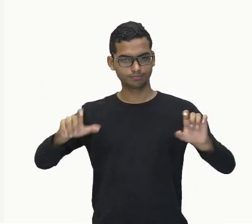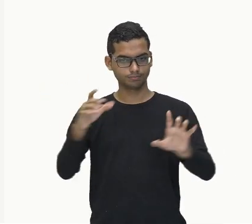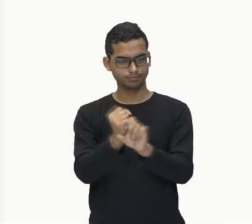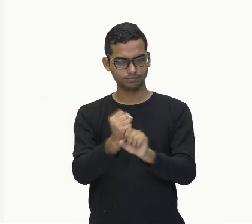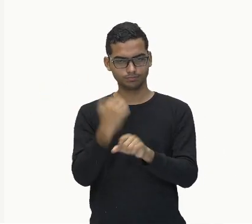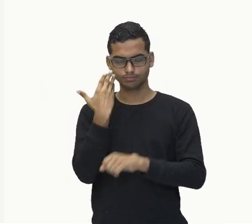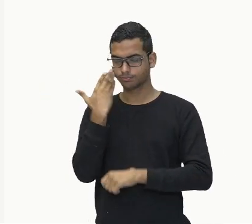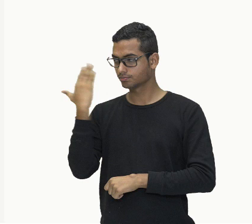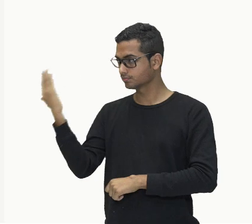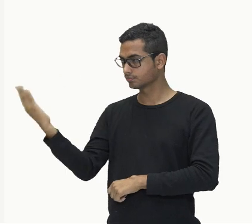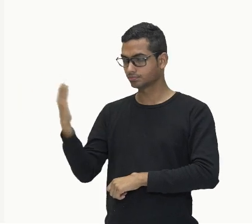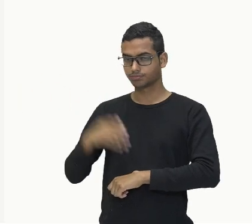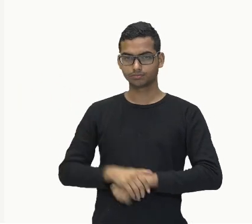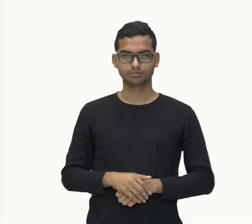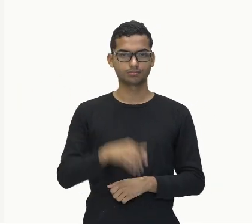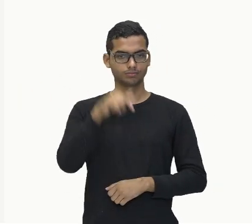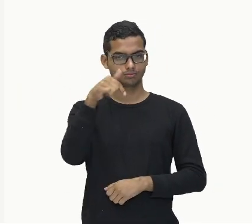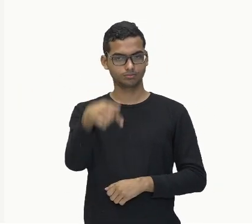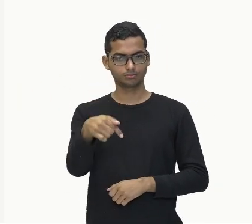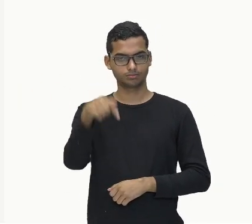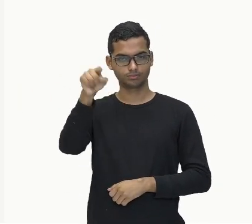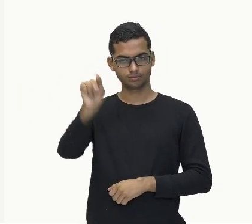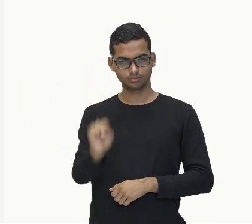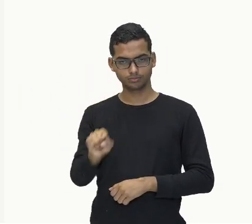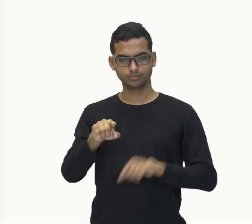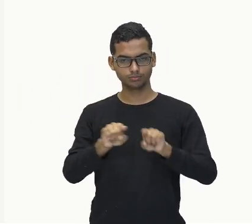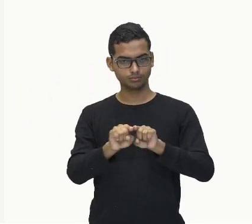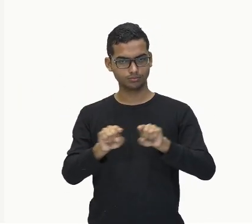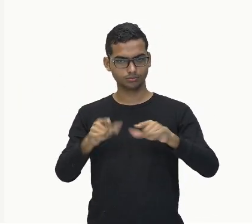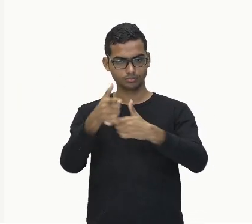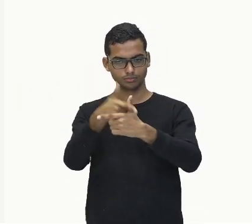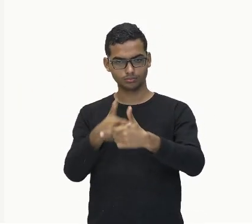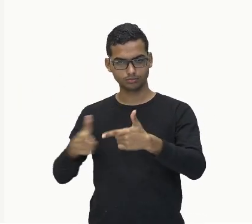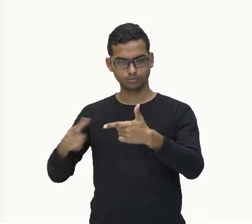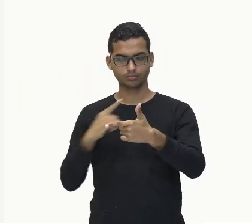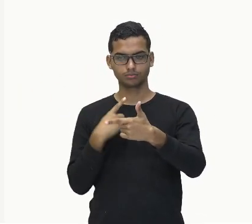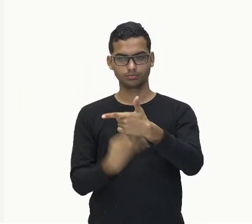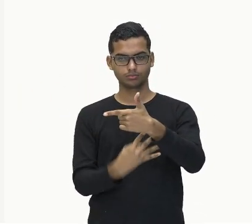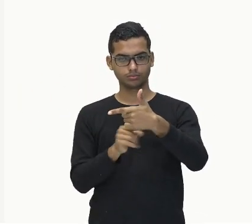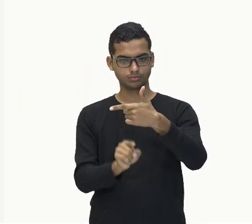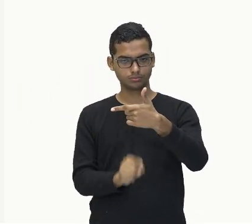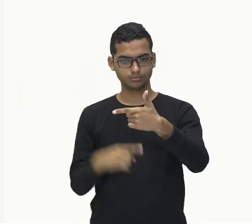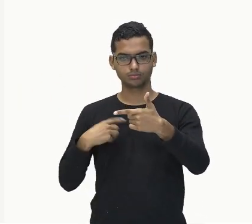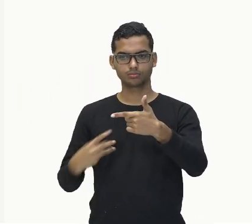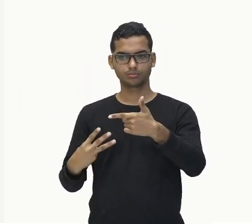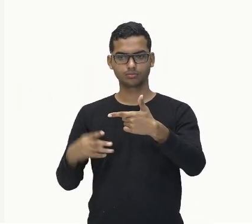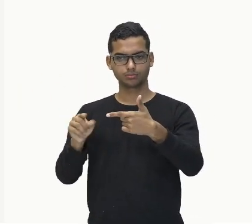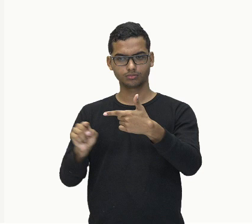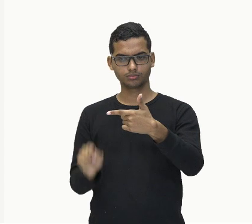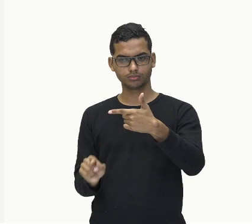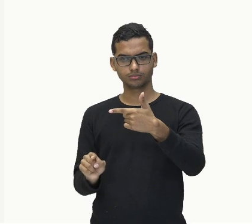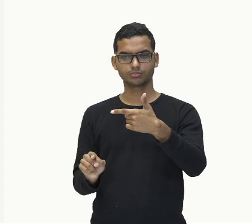onde a gente vai ter 7 fatorial dividido por 4 fatorial.